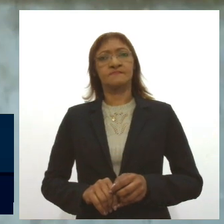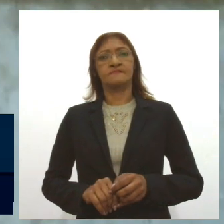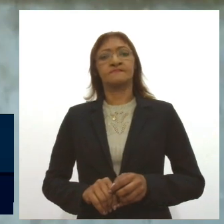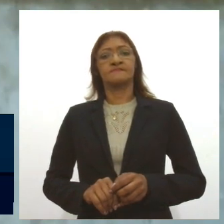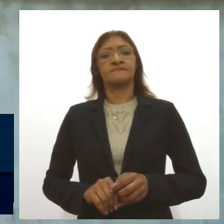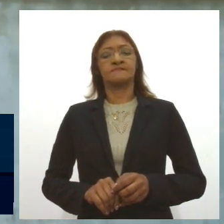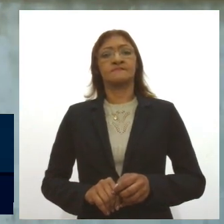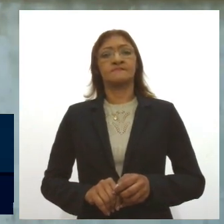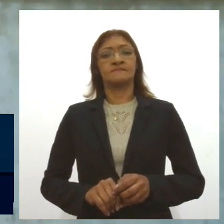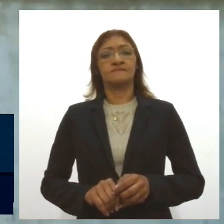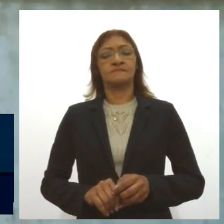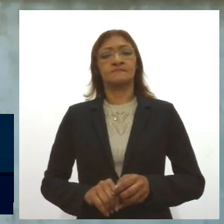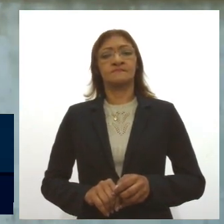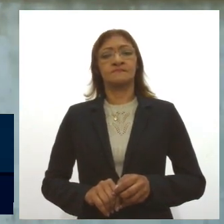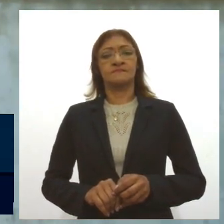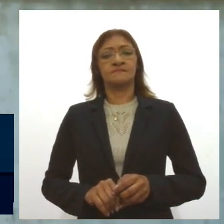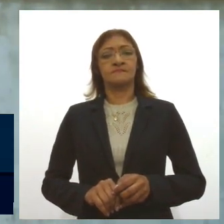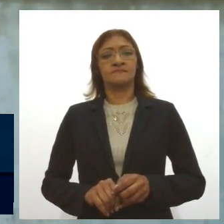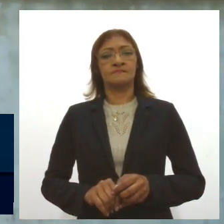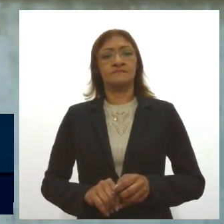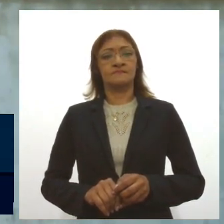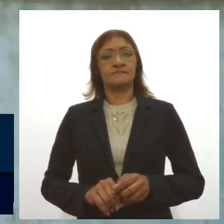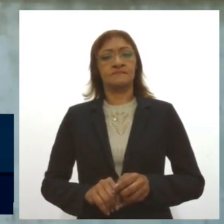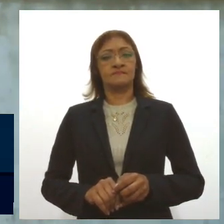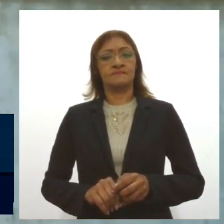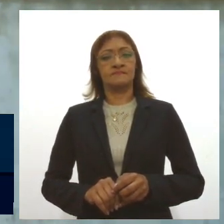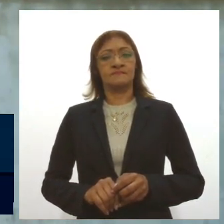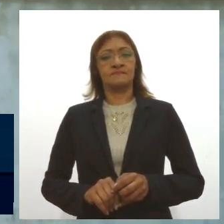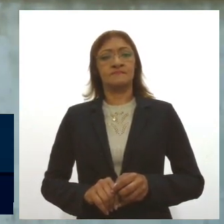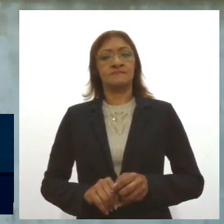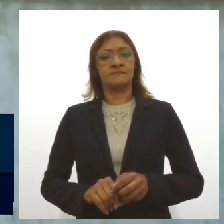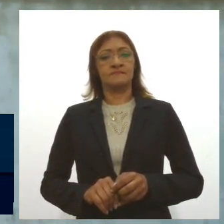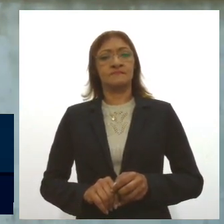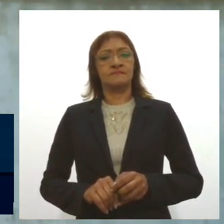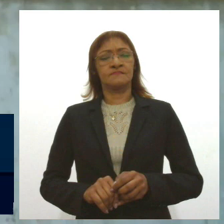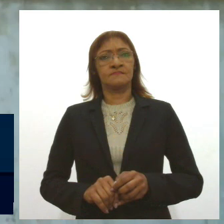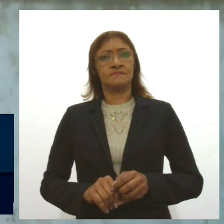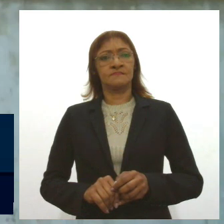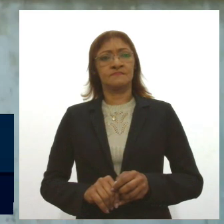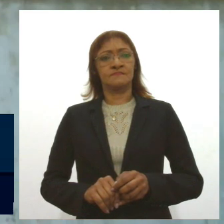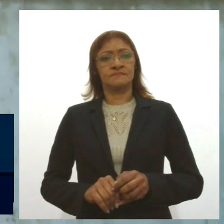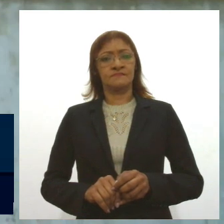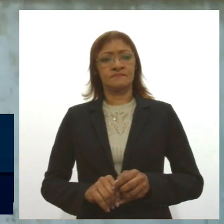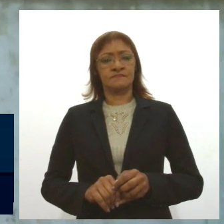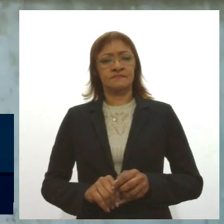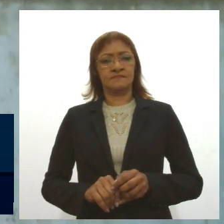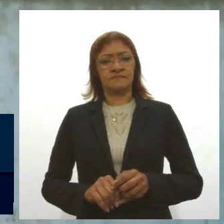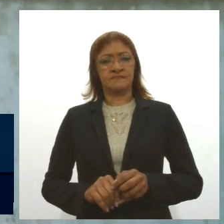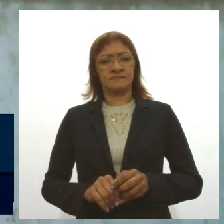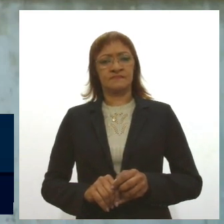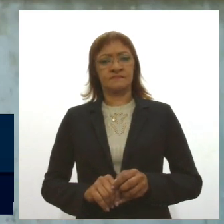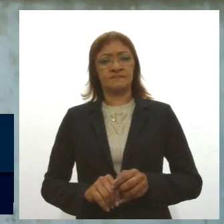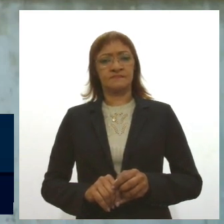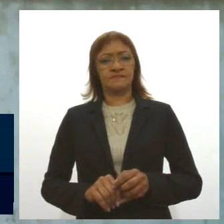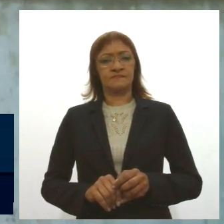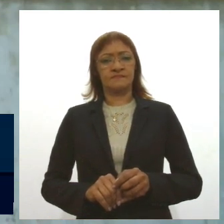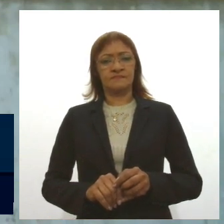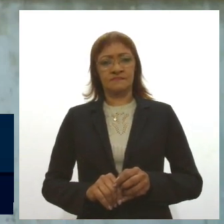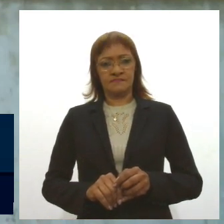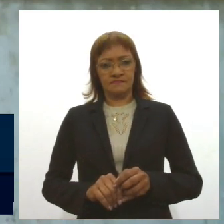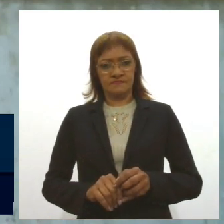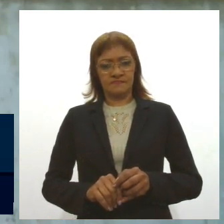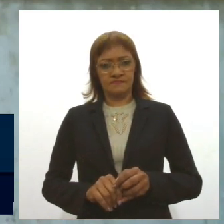nessa constituição de gol de placa, a gente consegue fechar o ano de 2020, apesar da pandemia, e graças a